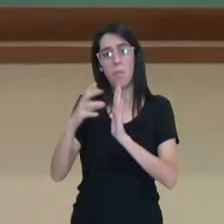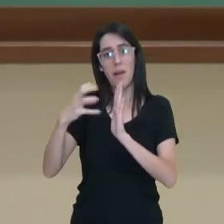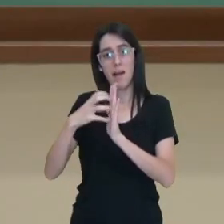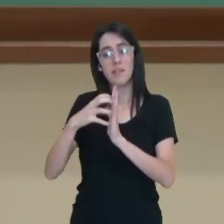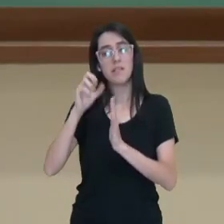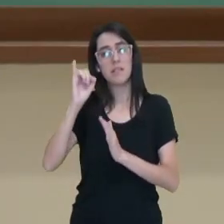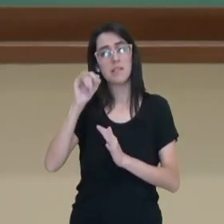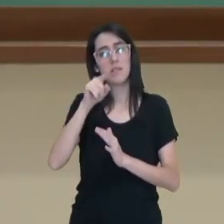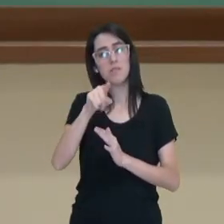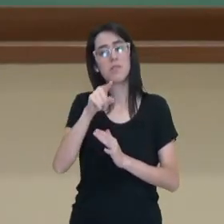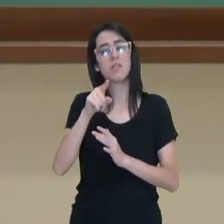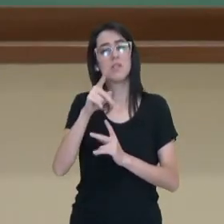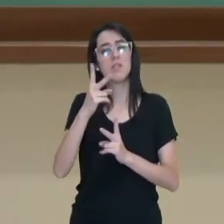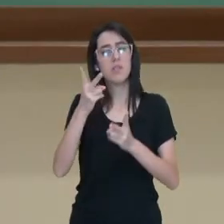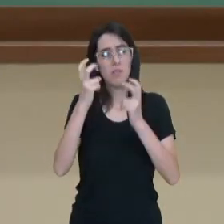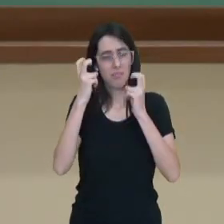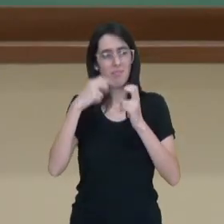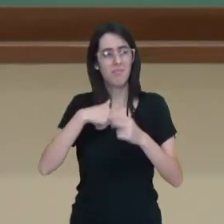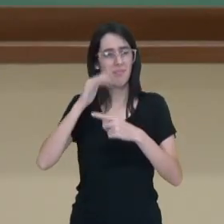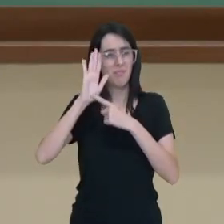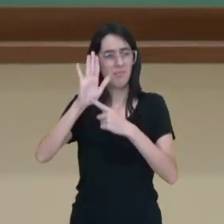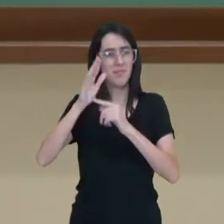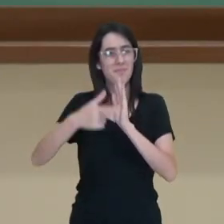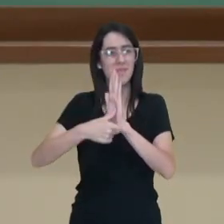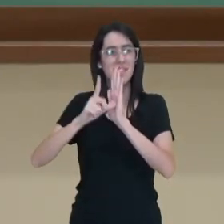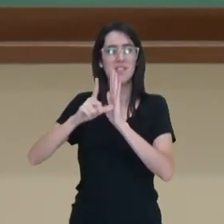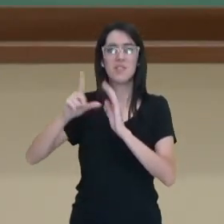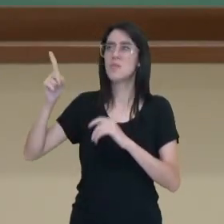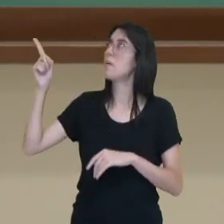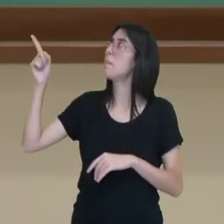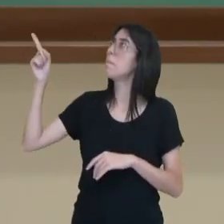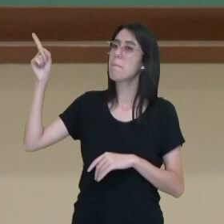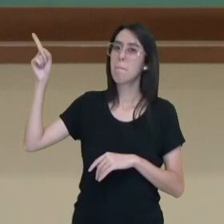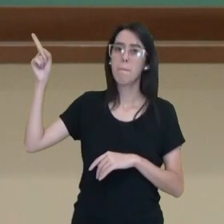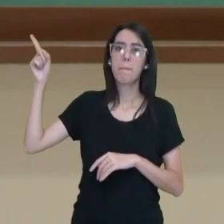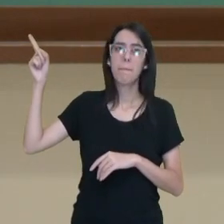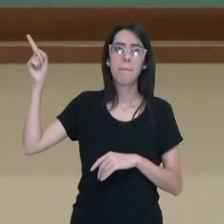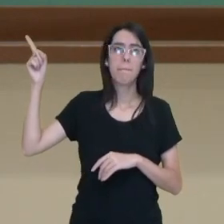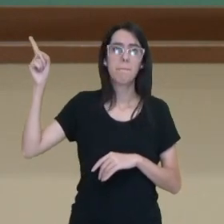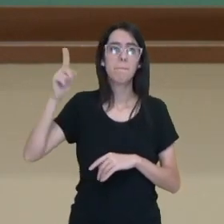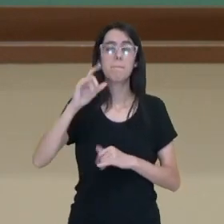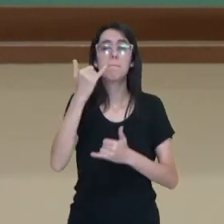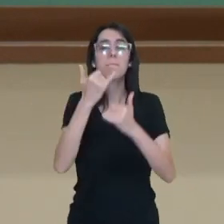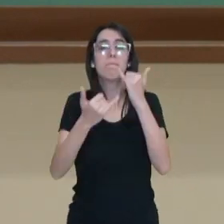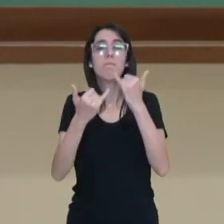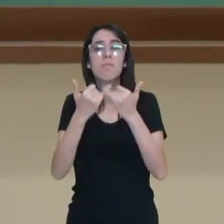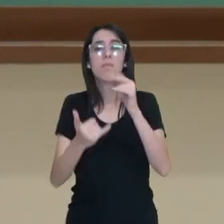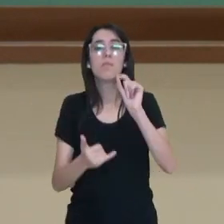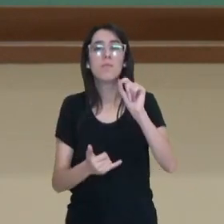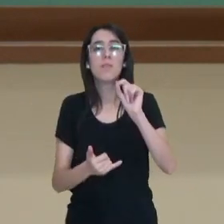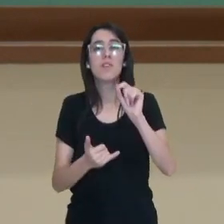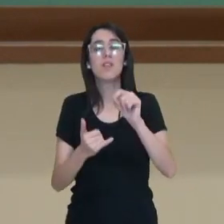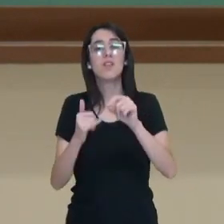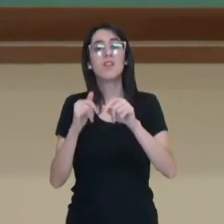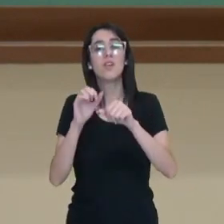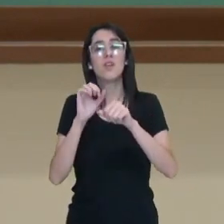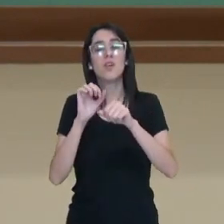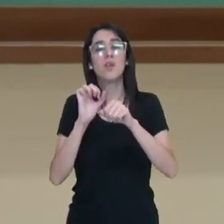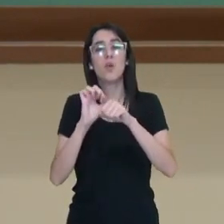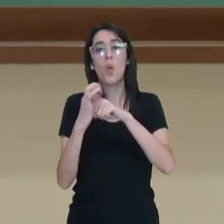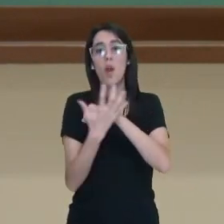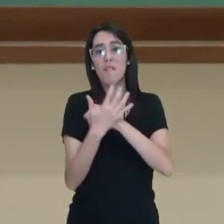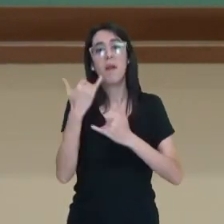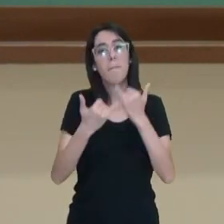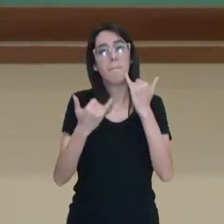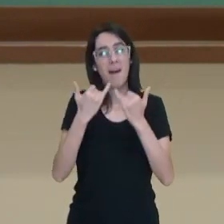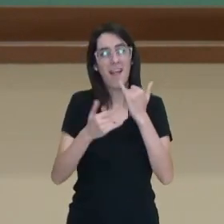reparar ali no GIF que eu coloquei no slide anterior, ó, vou voltar aqui, ele é bem parecido com o coronavírus, porque é de uma família próxima, né,